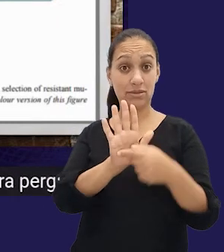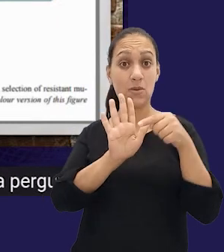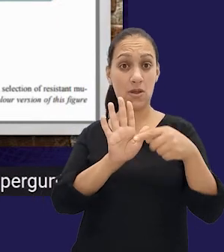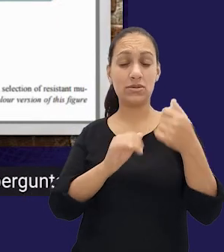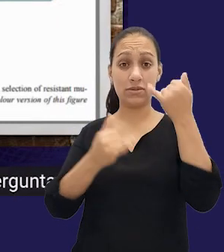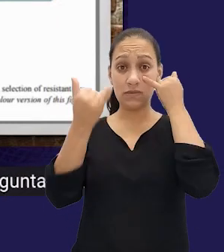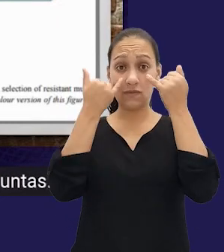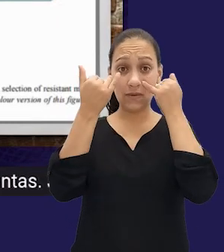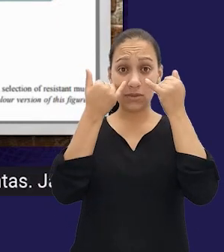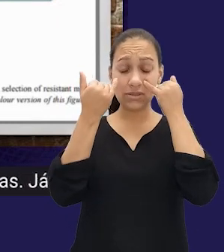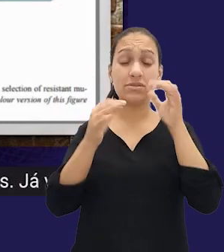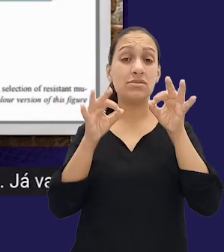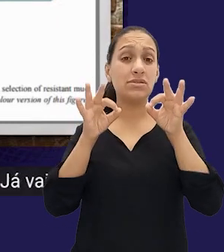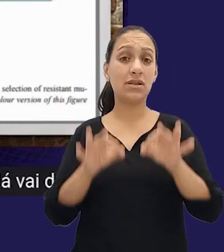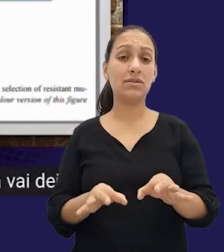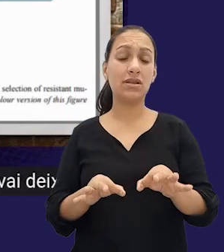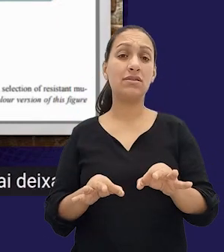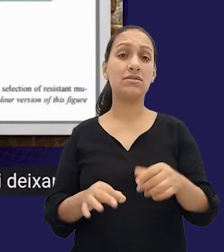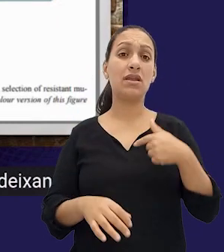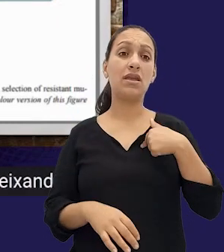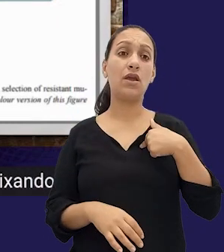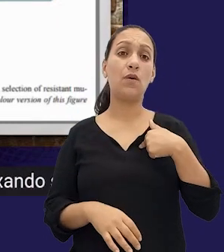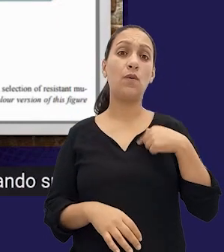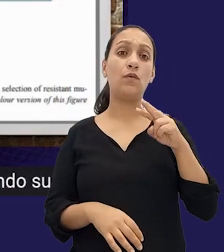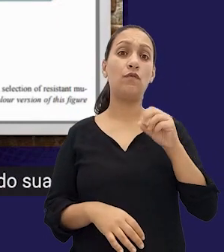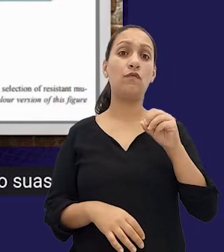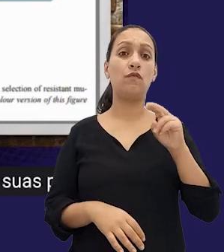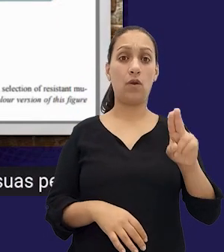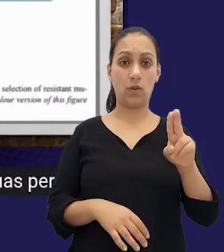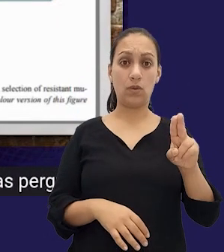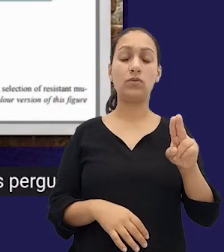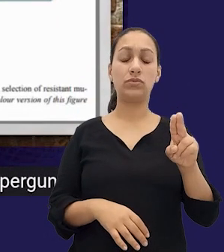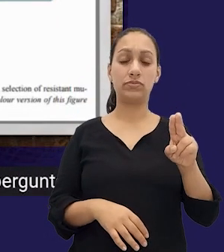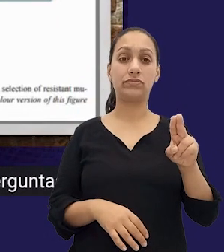dados, eu tenho certeza que eu vou acabar